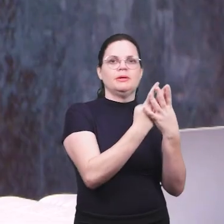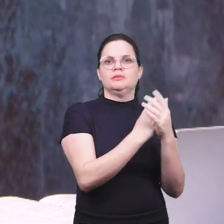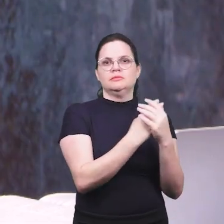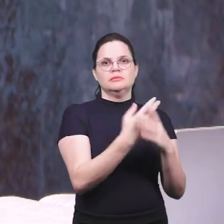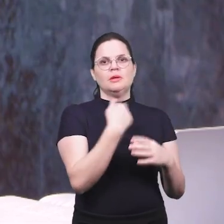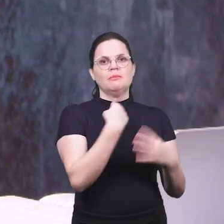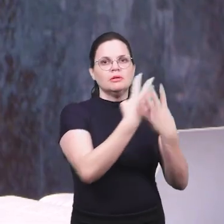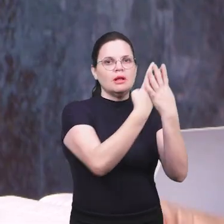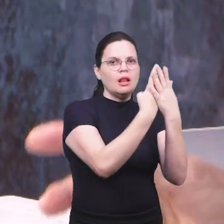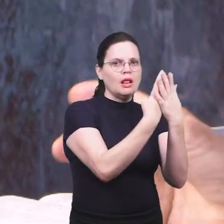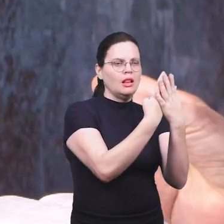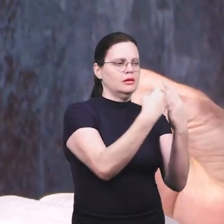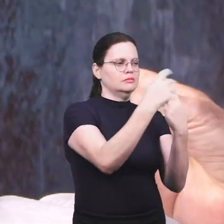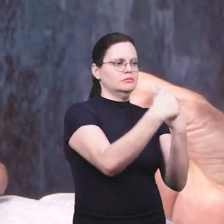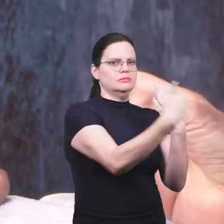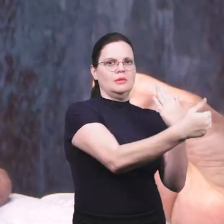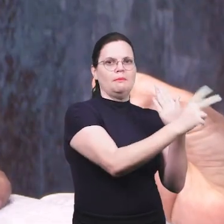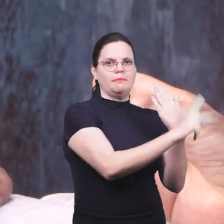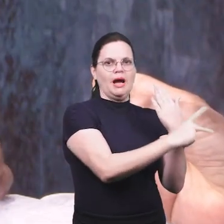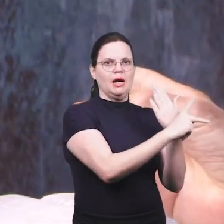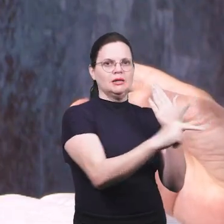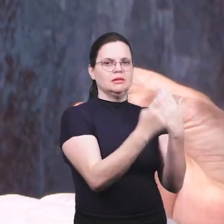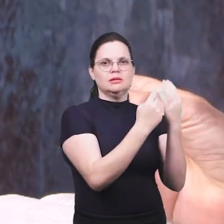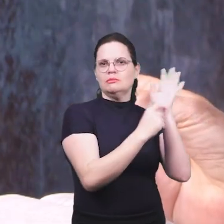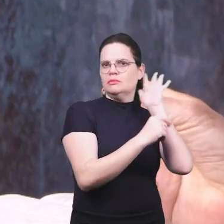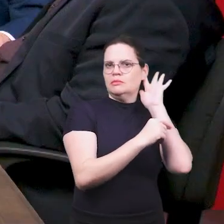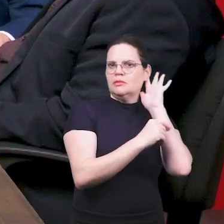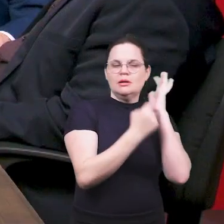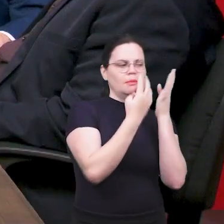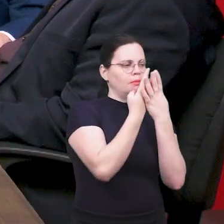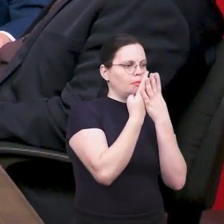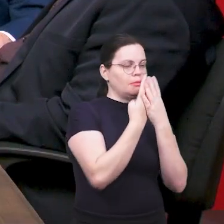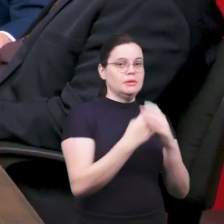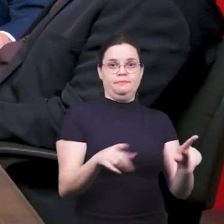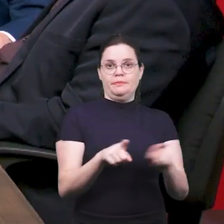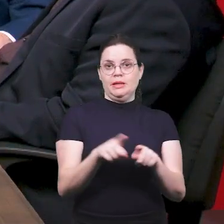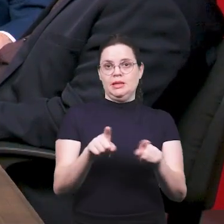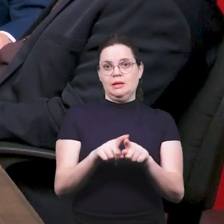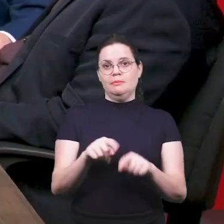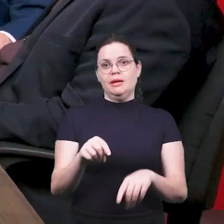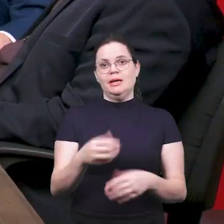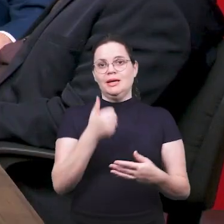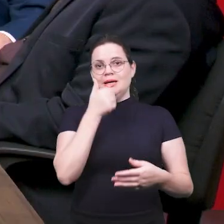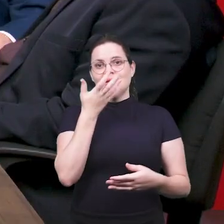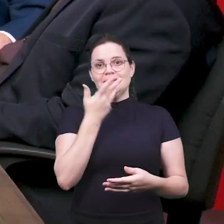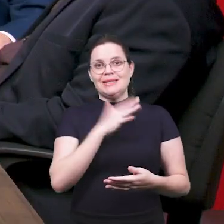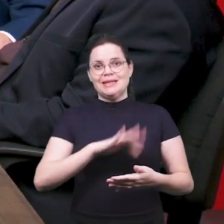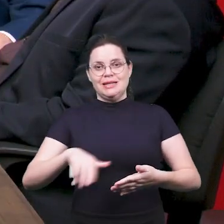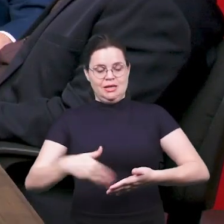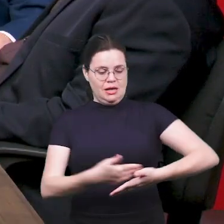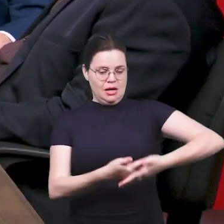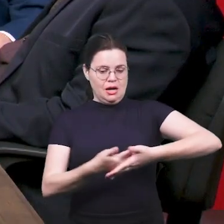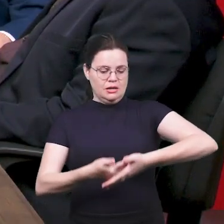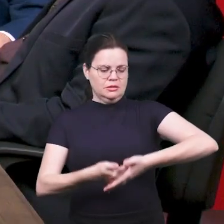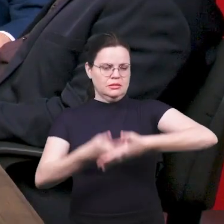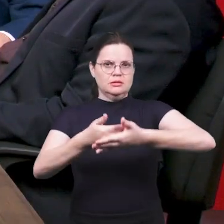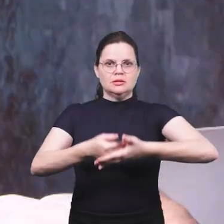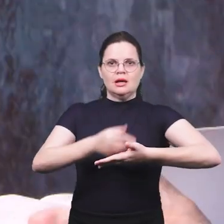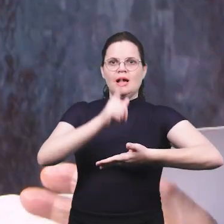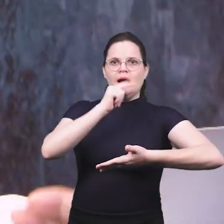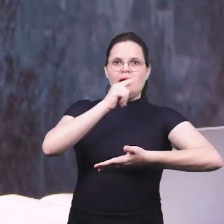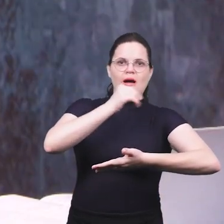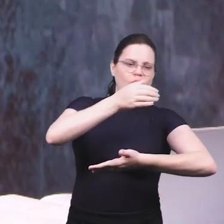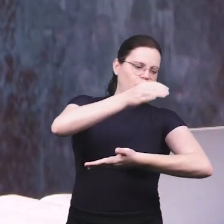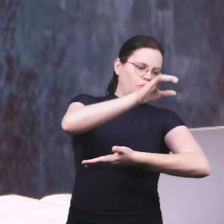e são várias coisas que foram surgindo. Batismo de crianças, né? Batismo de criança, né? Criança não tem nada que se arrepender, vai batizar